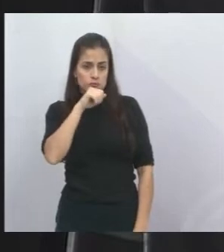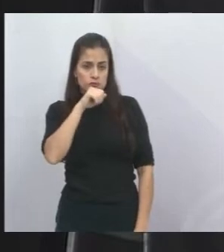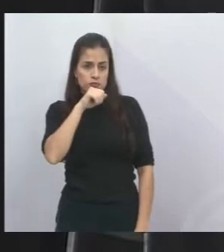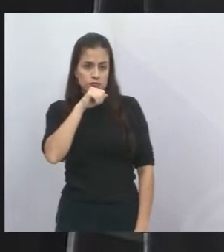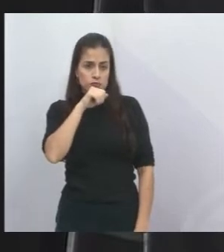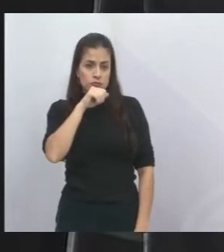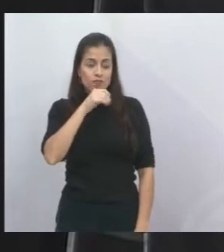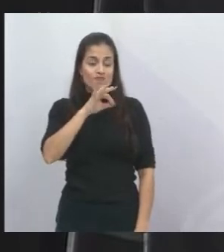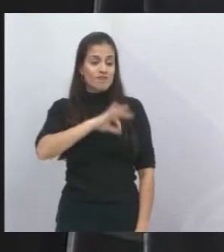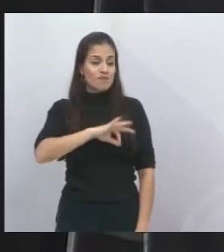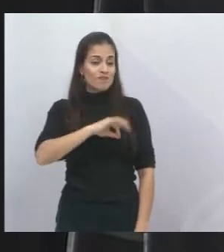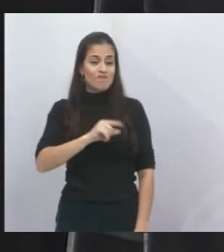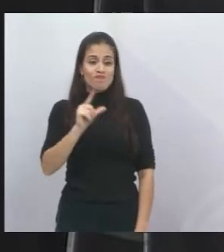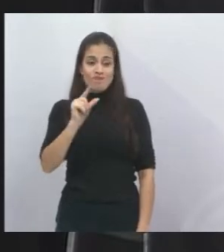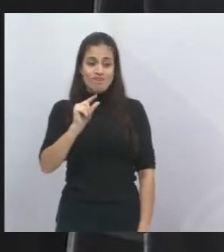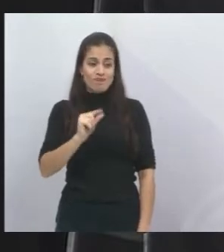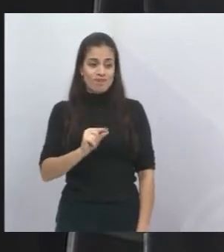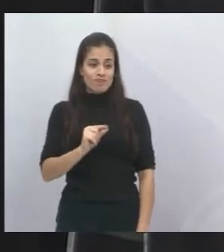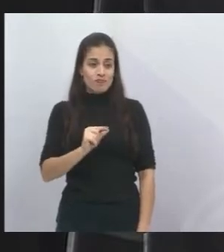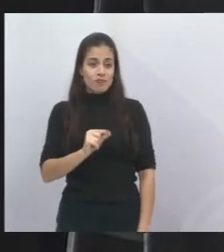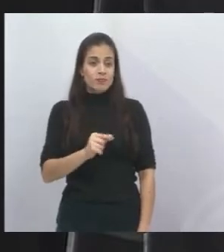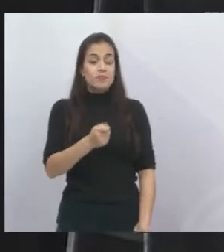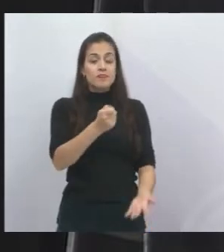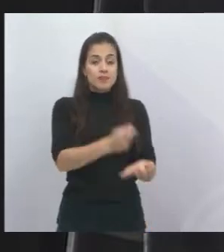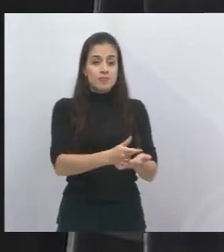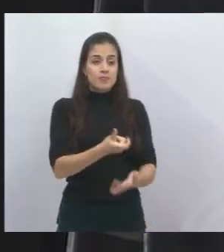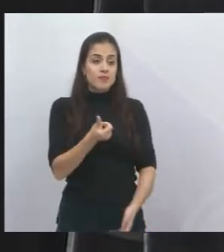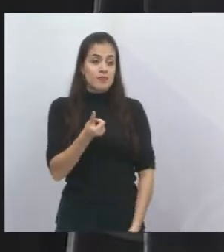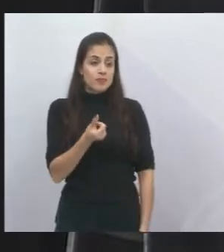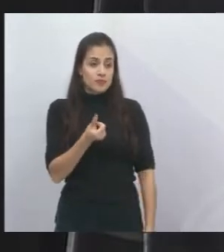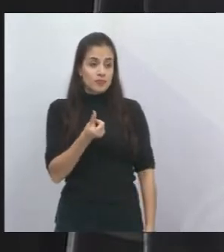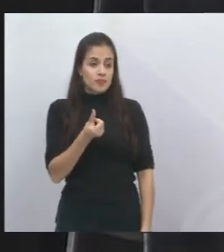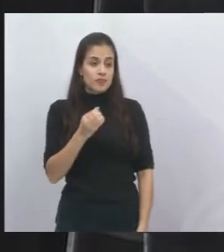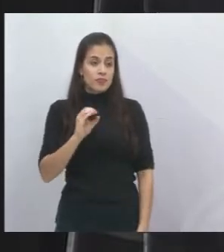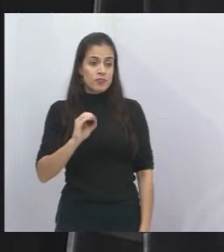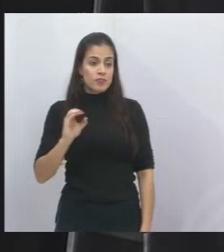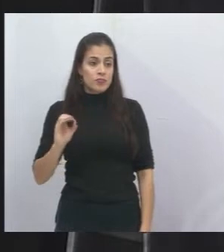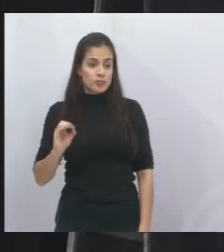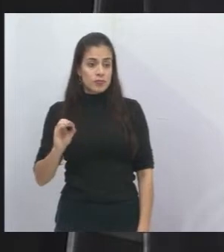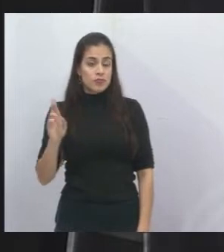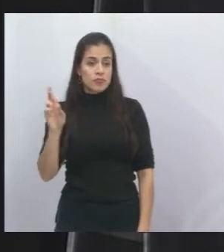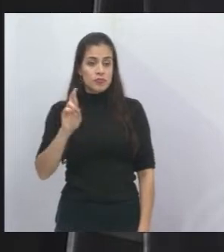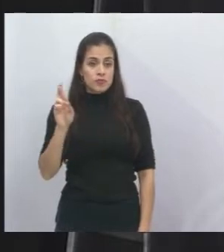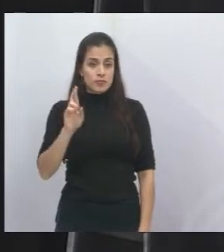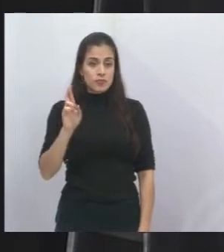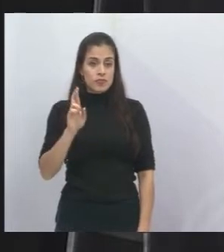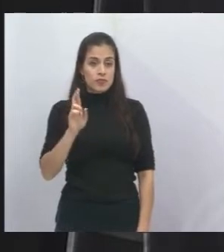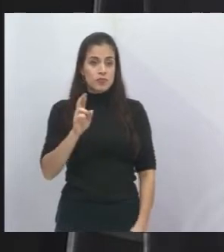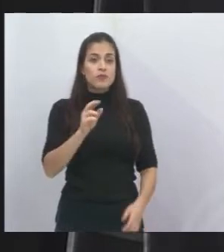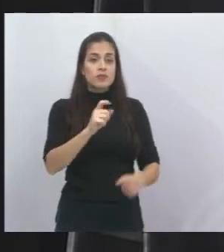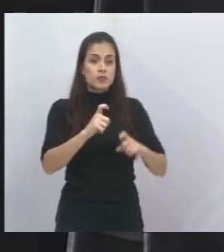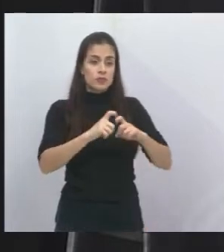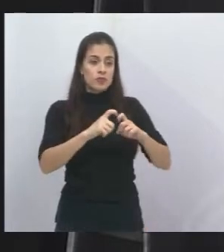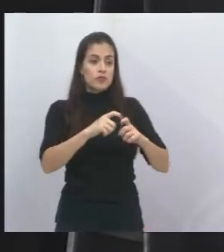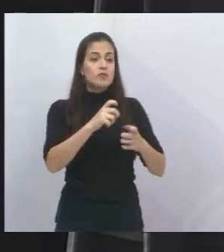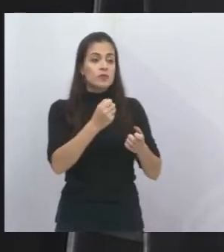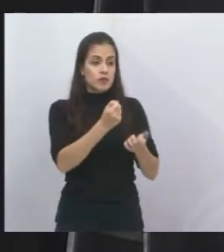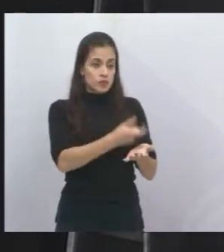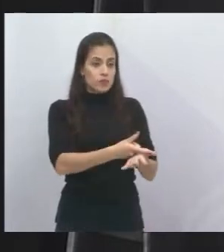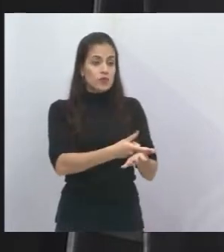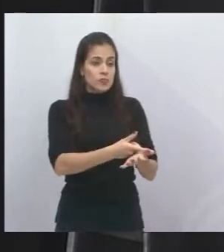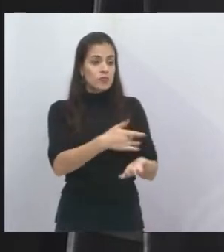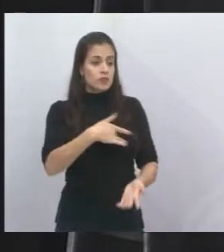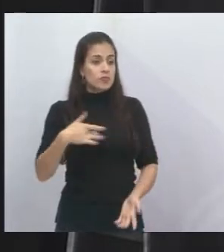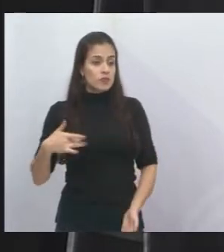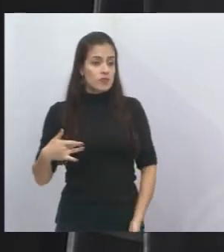convênio, porque ela não, há 25 anos, ela não frequenta a unidade SUS, mas ela paga do seu dinheiro.